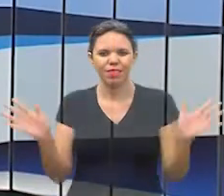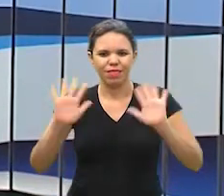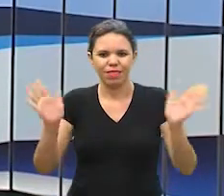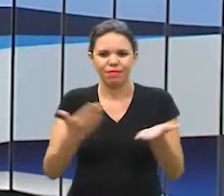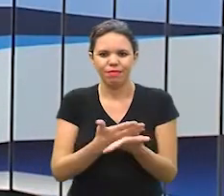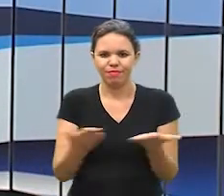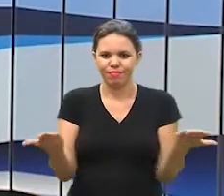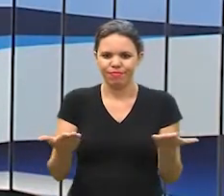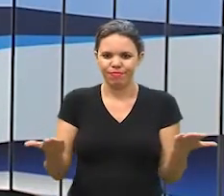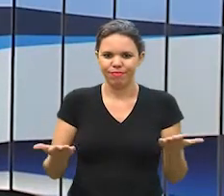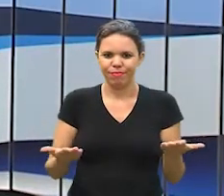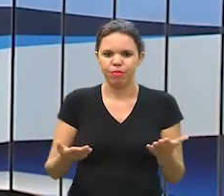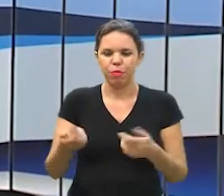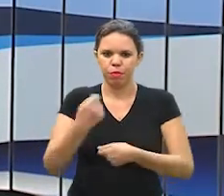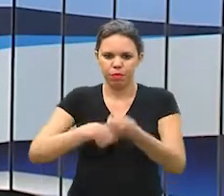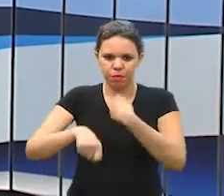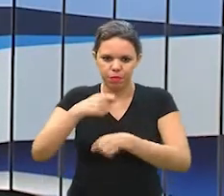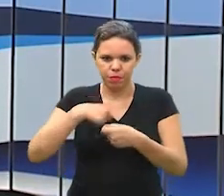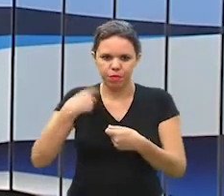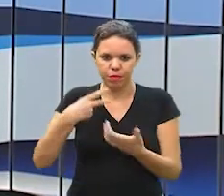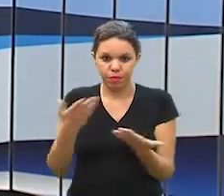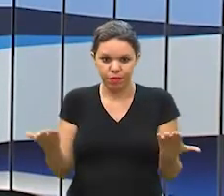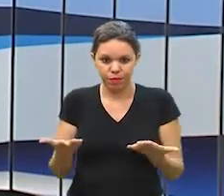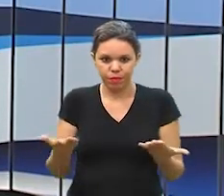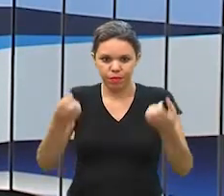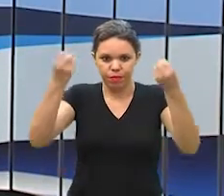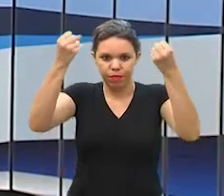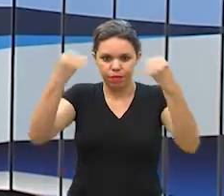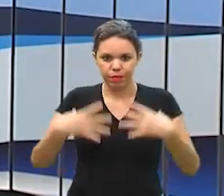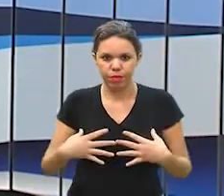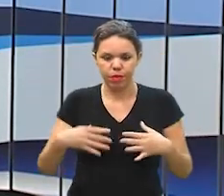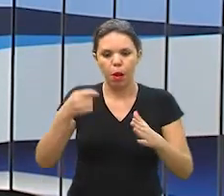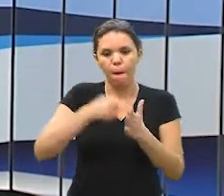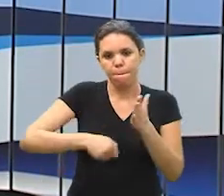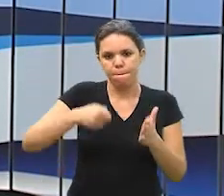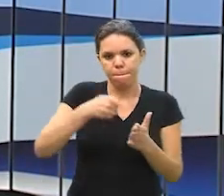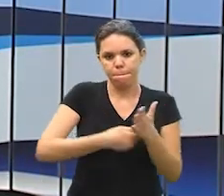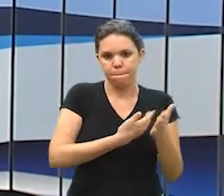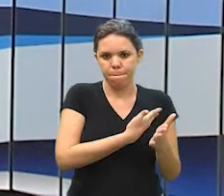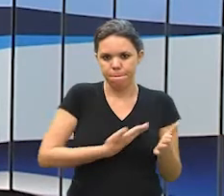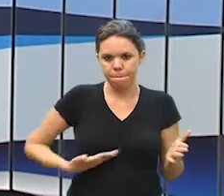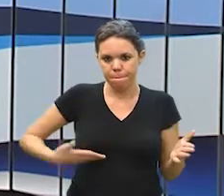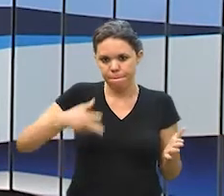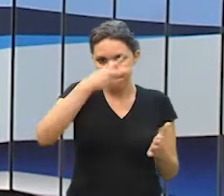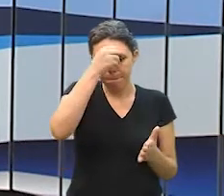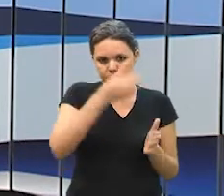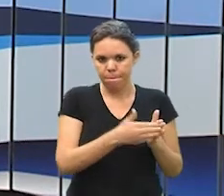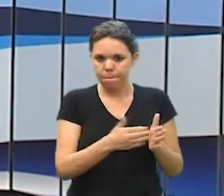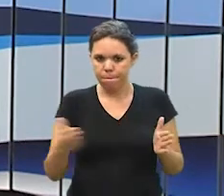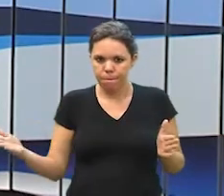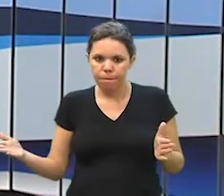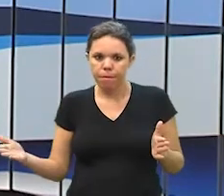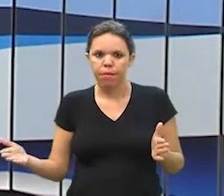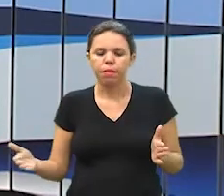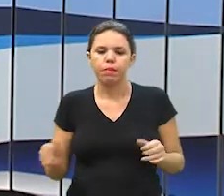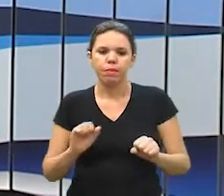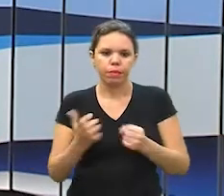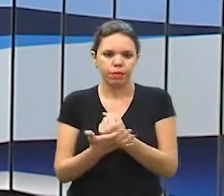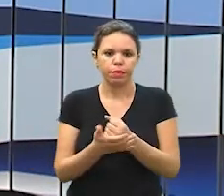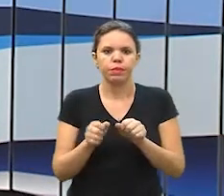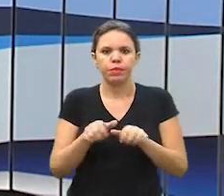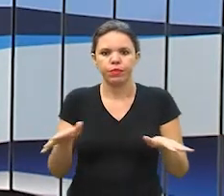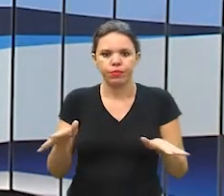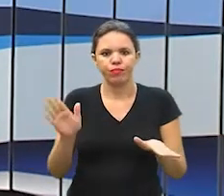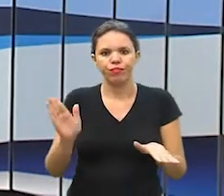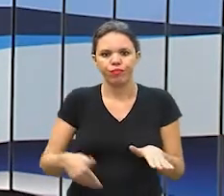Olá, começa agora o Questão de Ordem e hoje nós vamos debater as políticas públicas realizadas durante esta época de pandemia